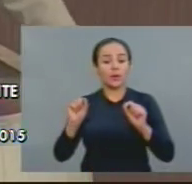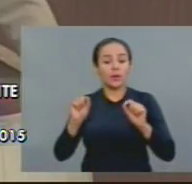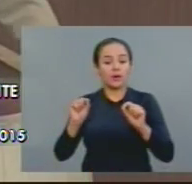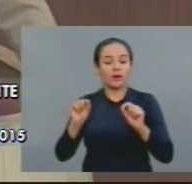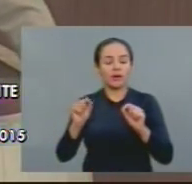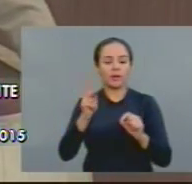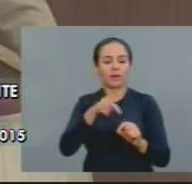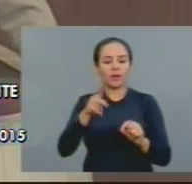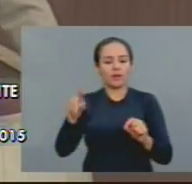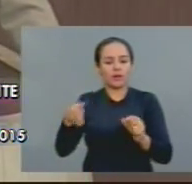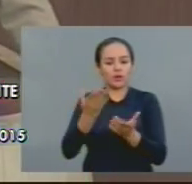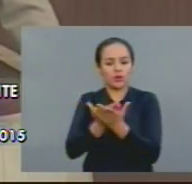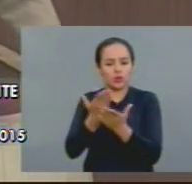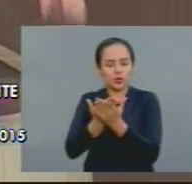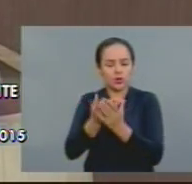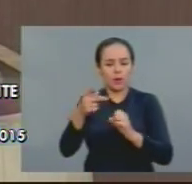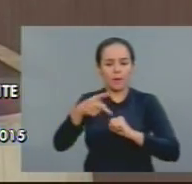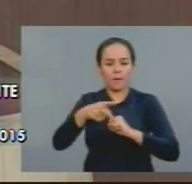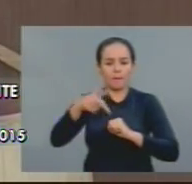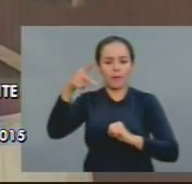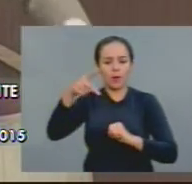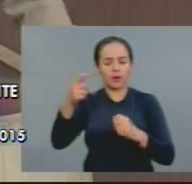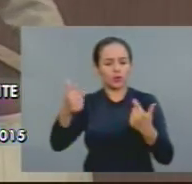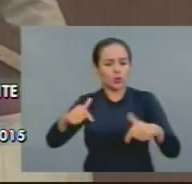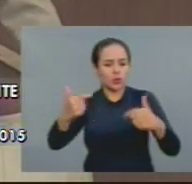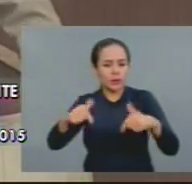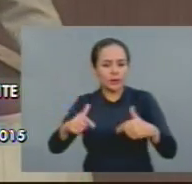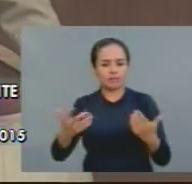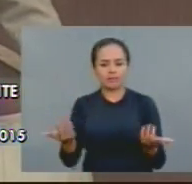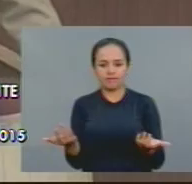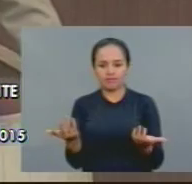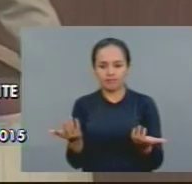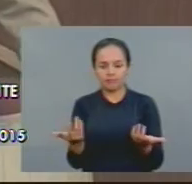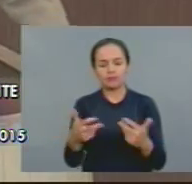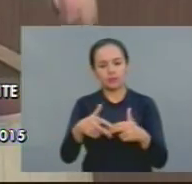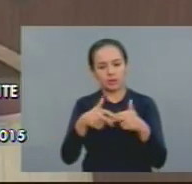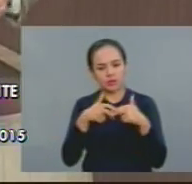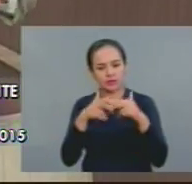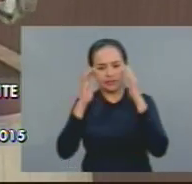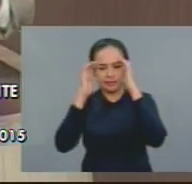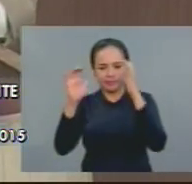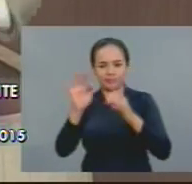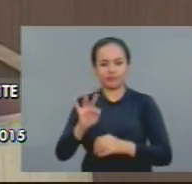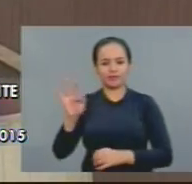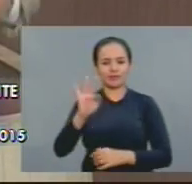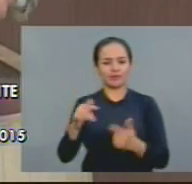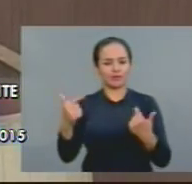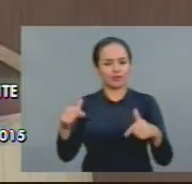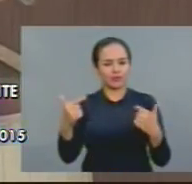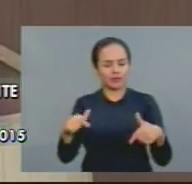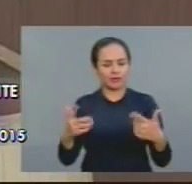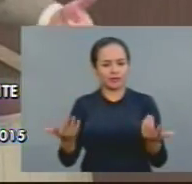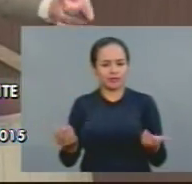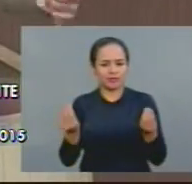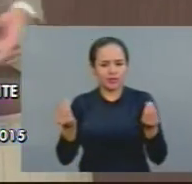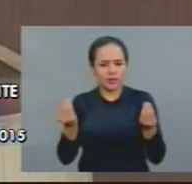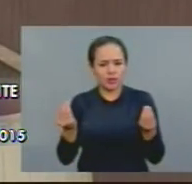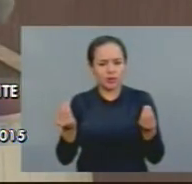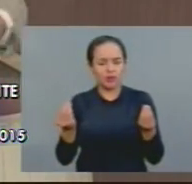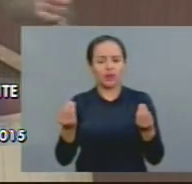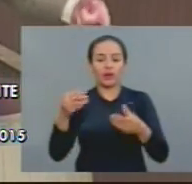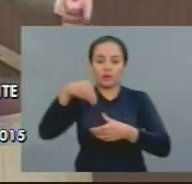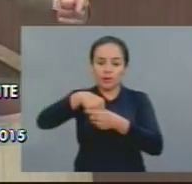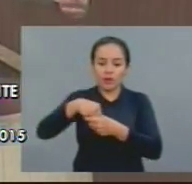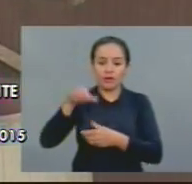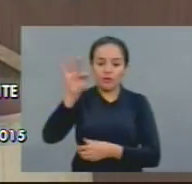em pós-graduação, que é um outro atentado à universidade. Ou seja, um lugar que se tem que estudar, que se tem que